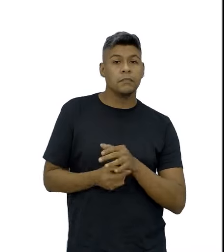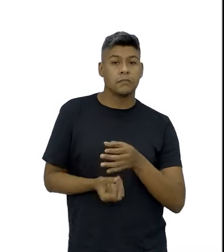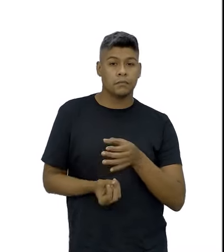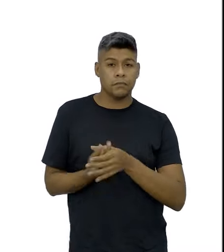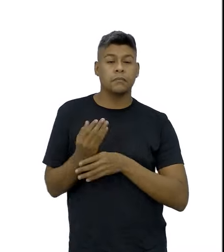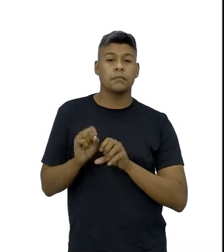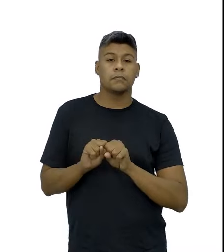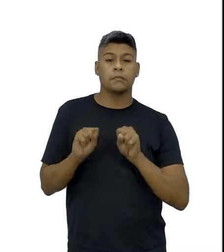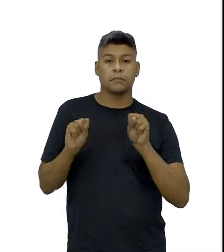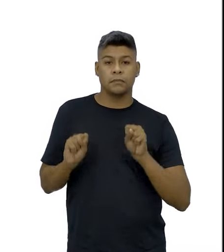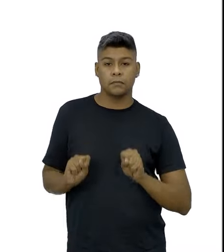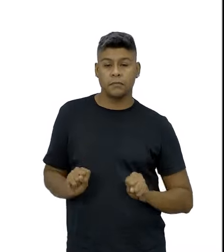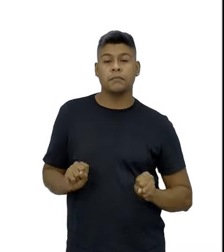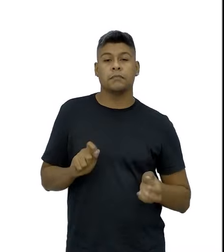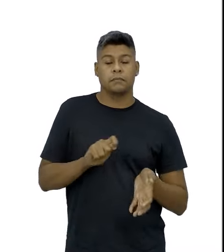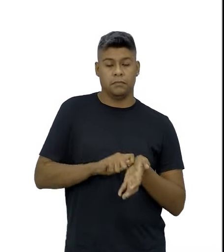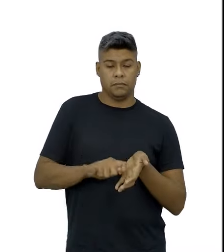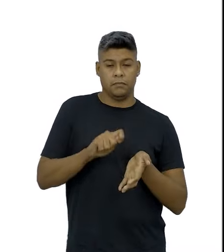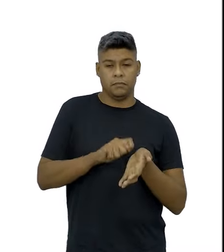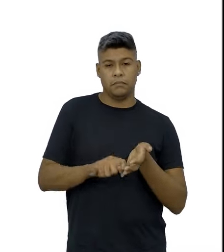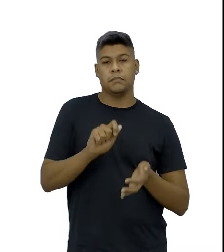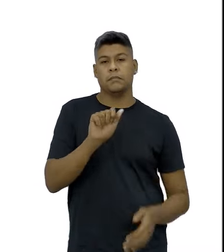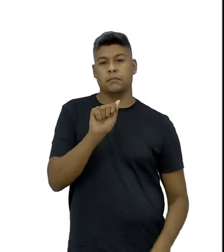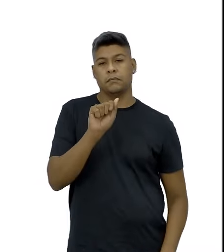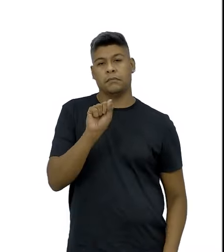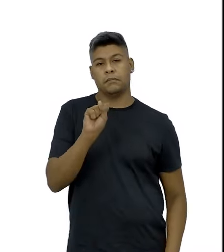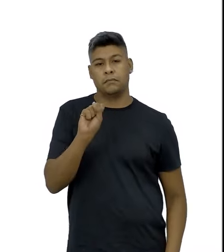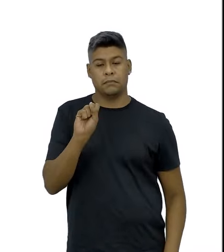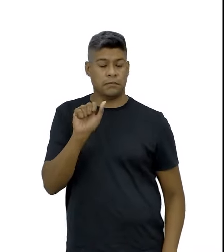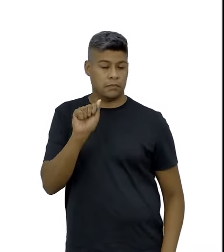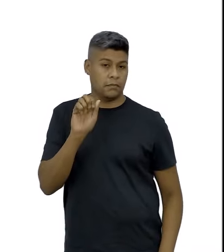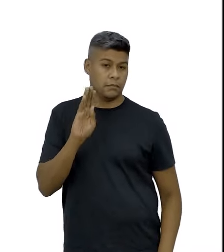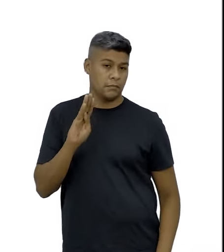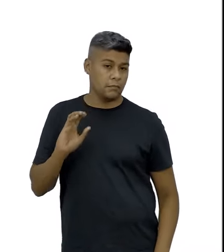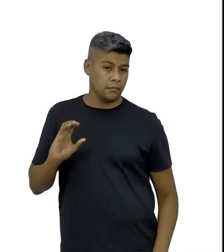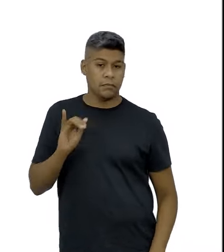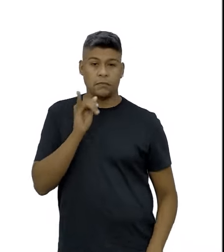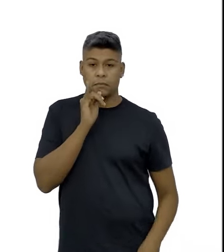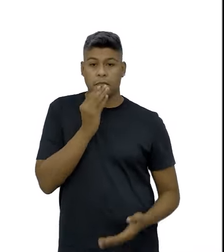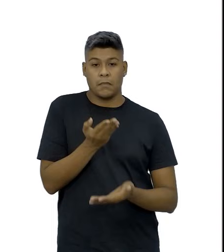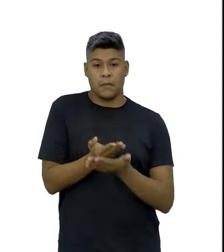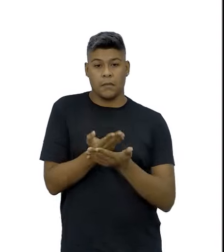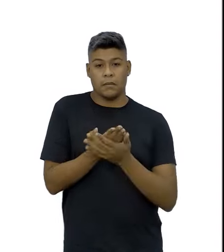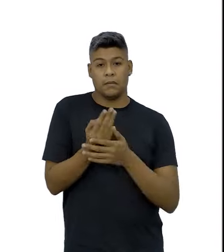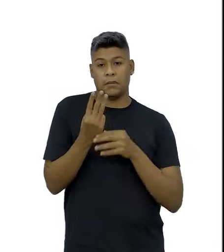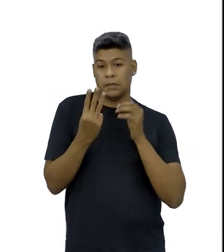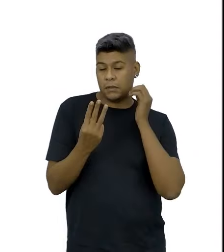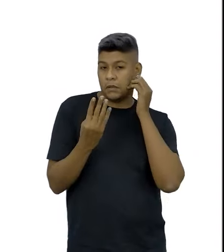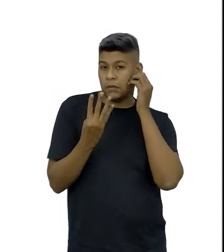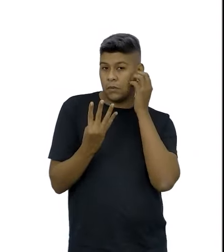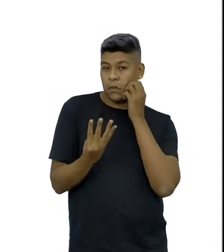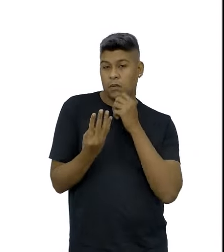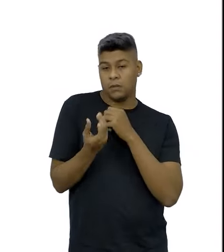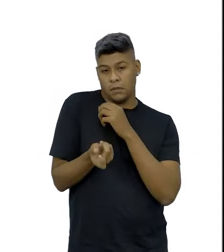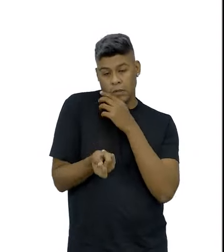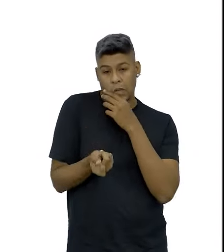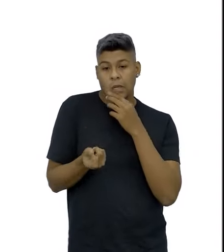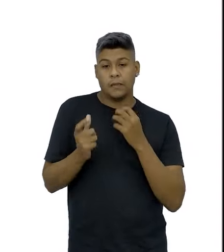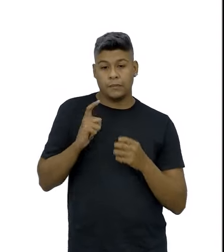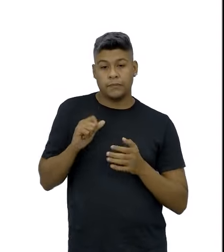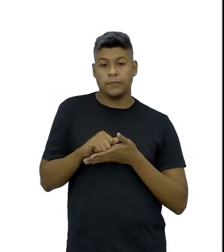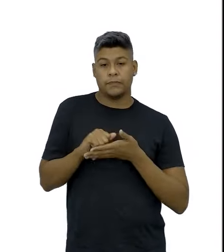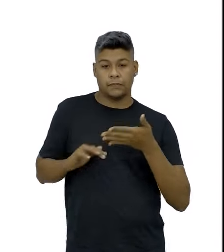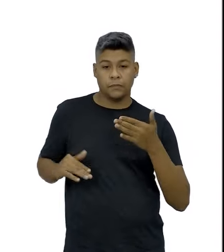do sistema de escrita alfabético. E nas aulas 3, 4 e 6, por exemplo, teremos atividades que contribuem